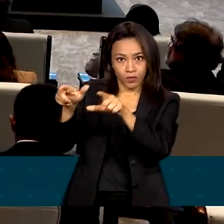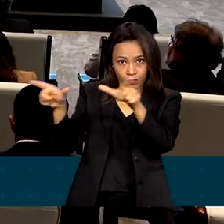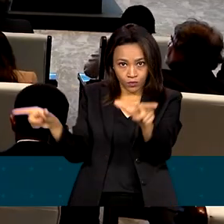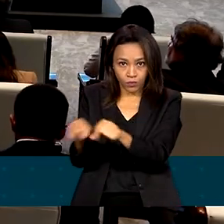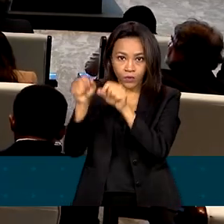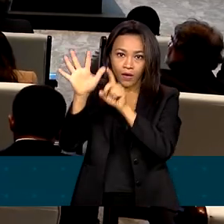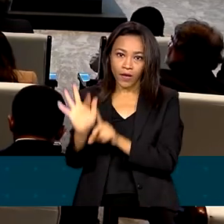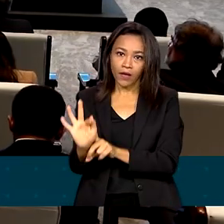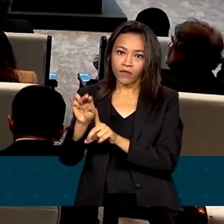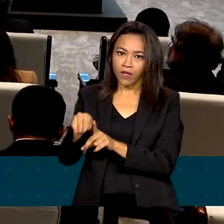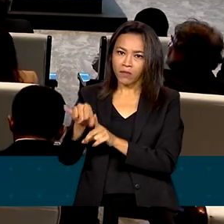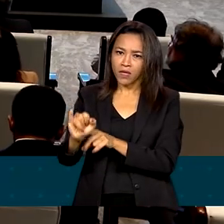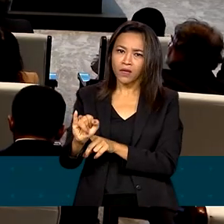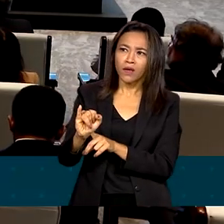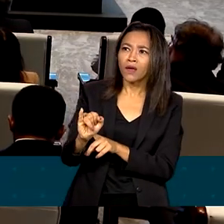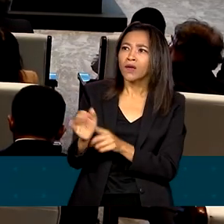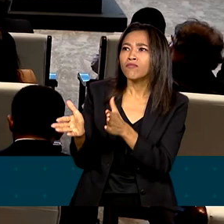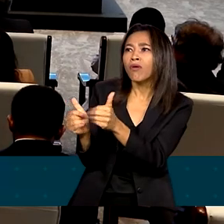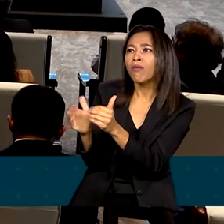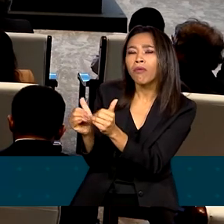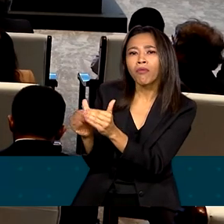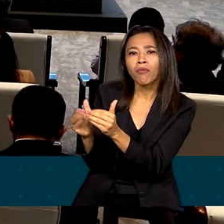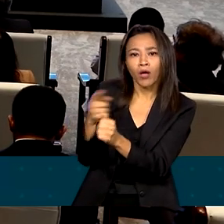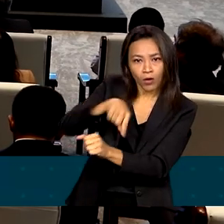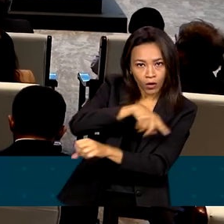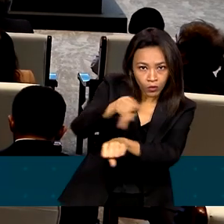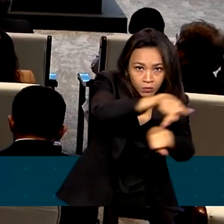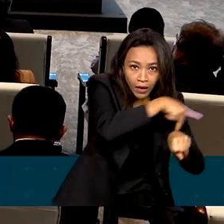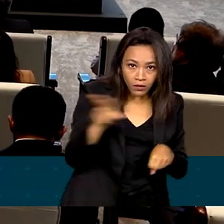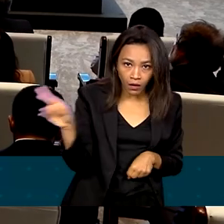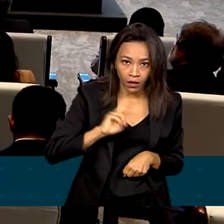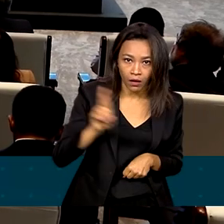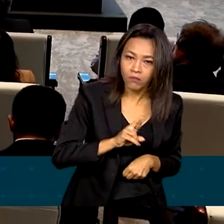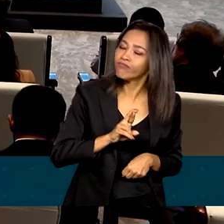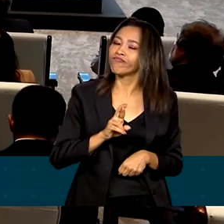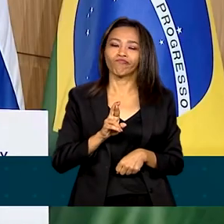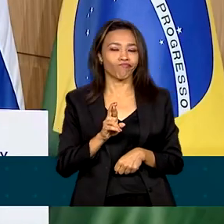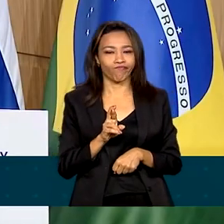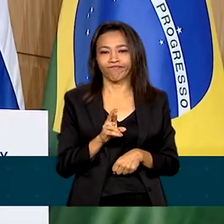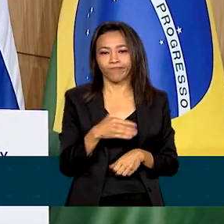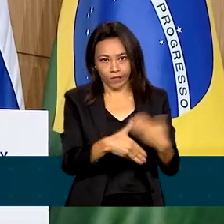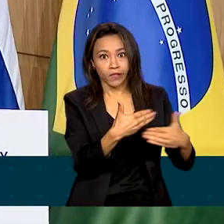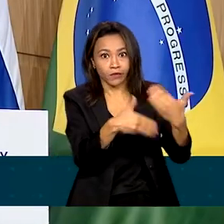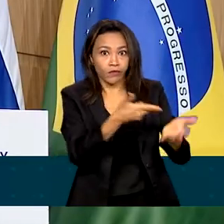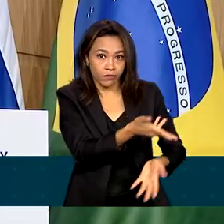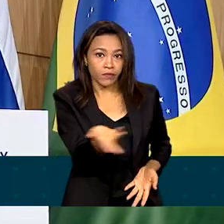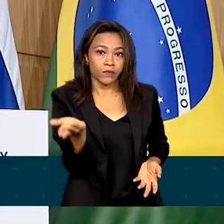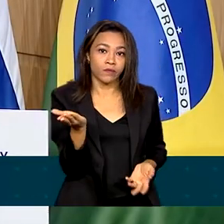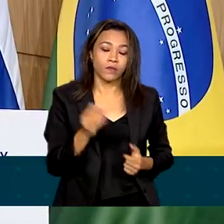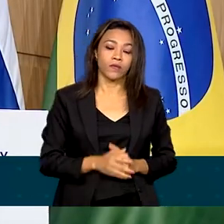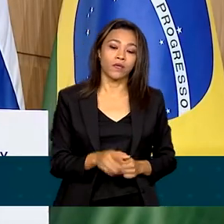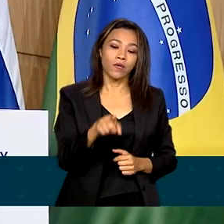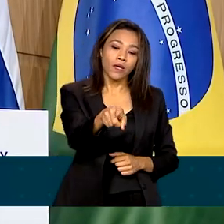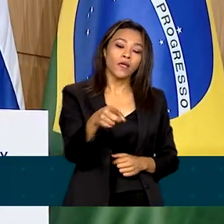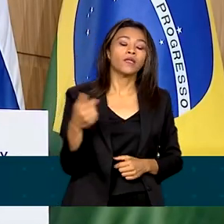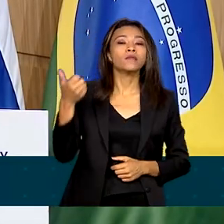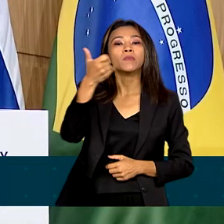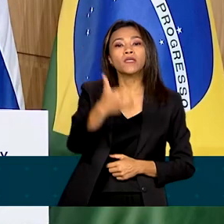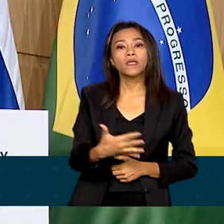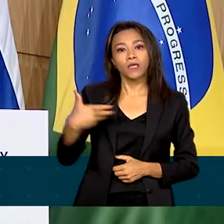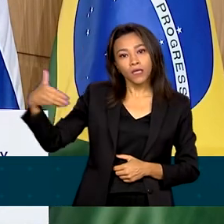nem sempre atendem às necessidades dos países em desenvolvimento. Os bancos do BRICS representam